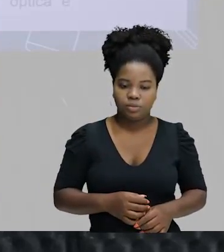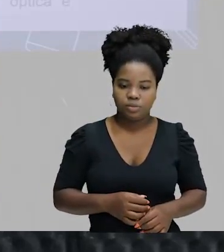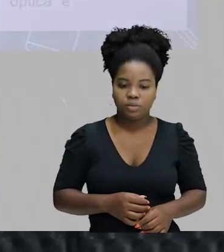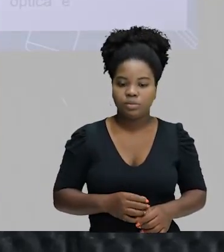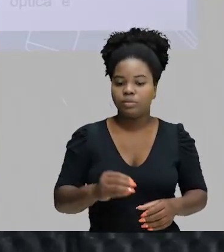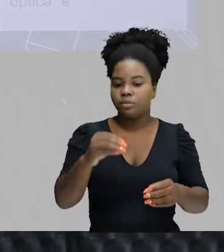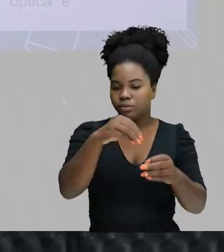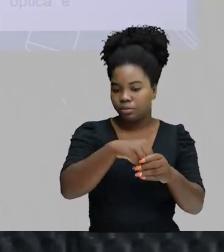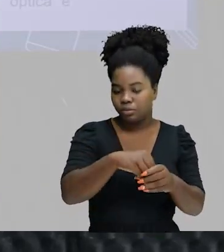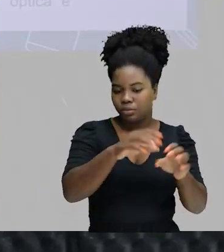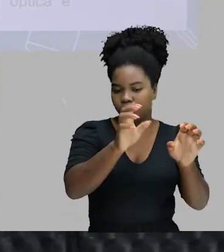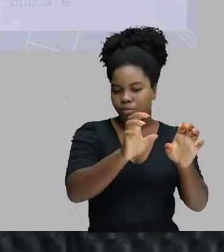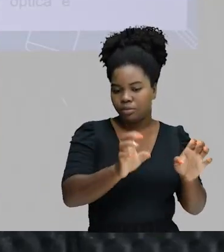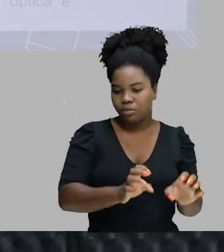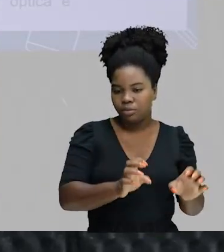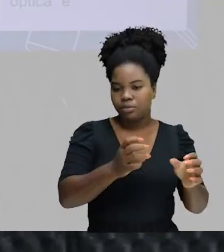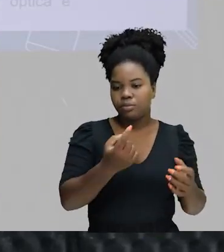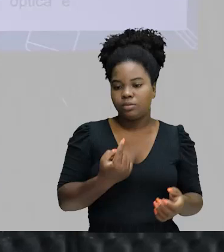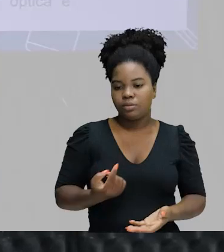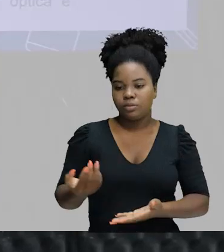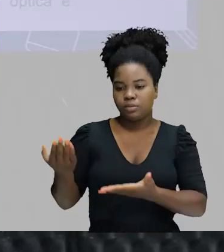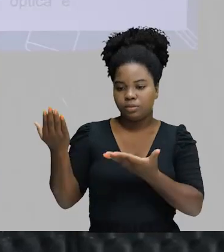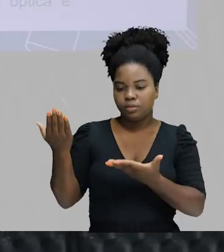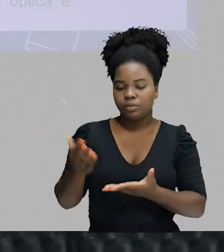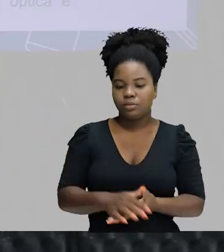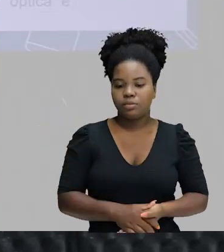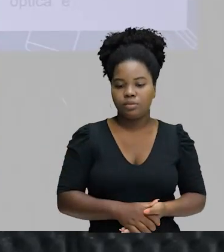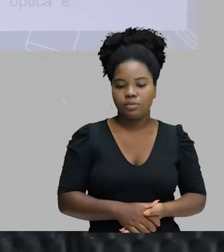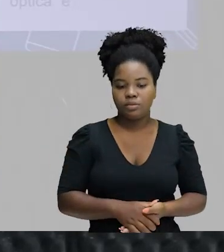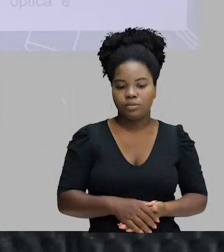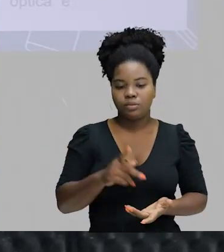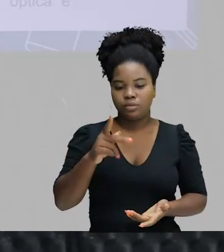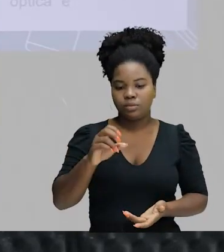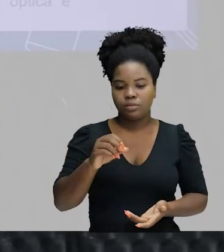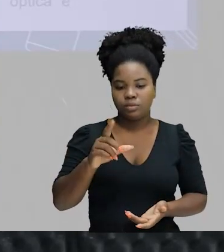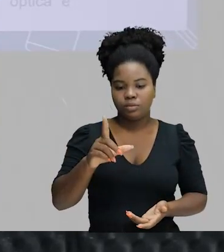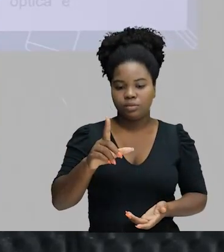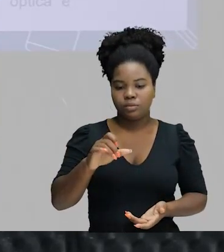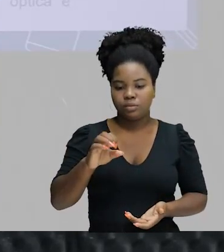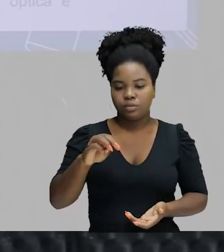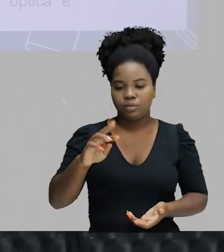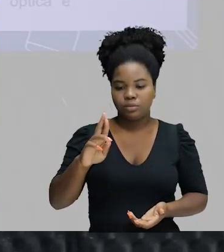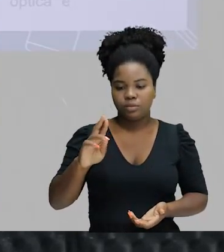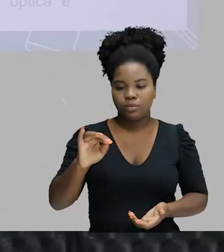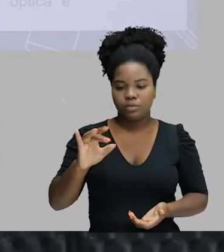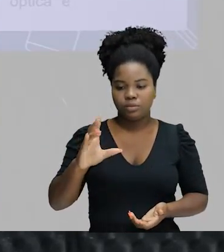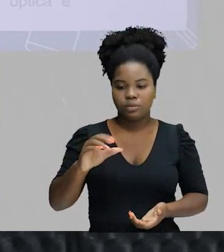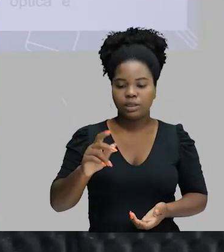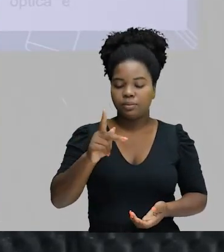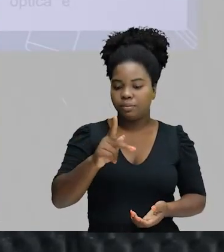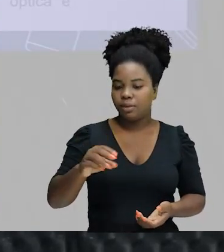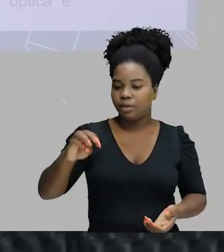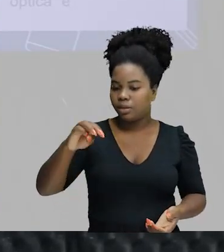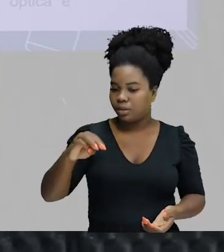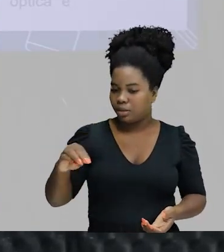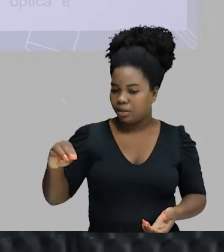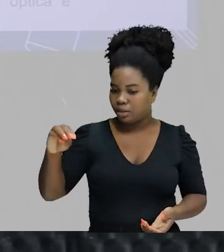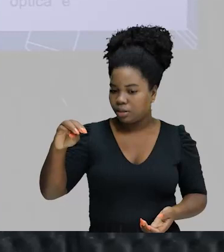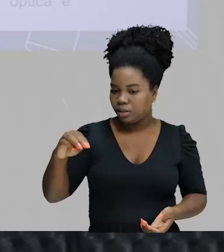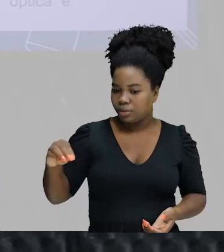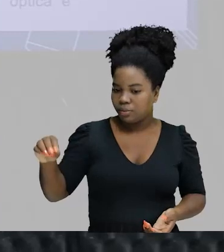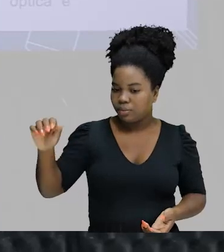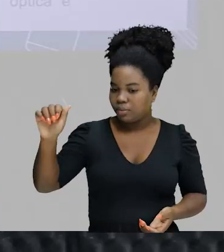esses polímeros acrílicos, nós temos o polimetacrilato de metila. Nome